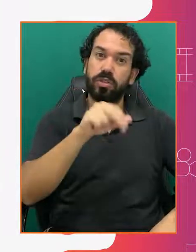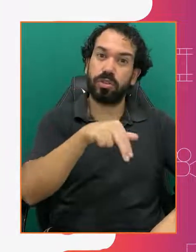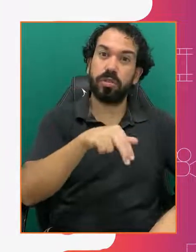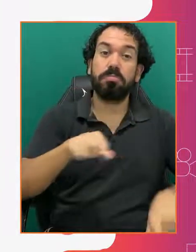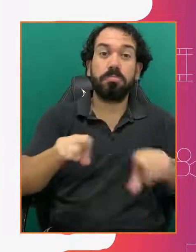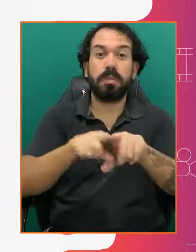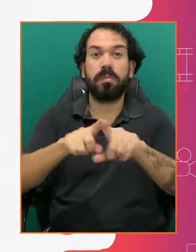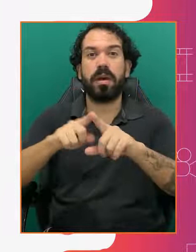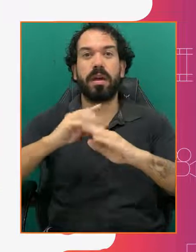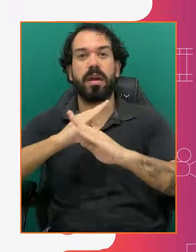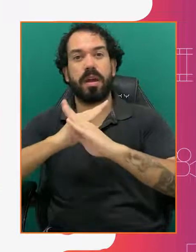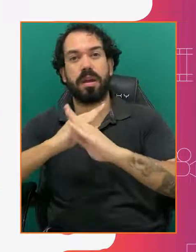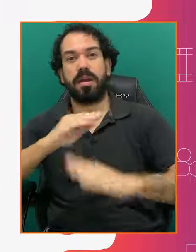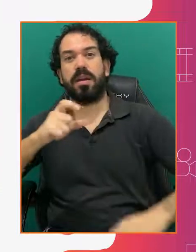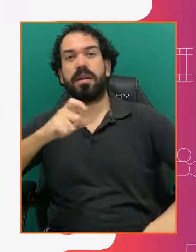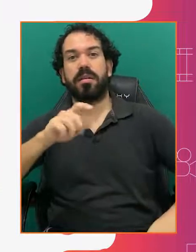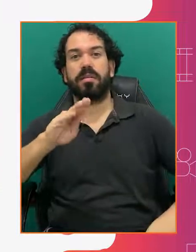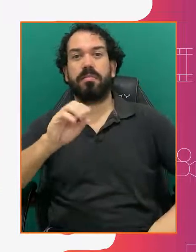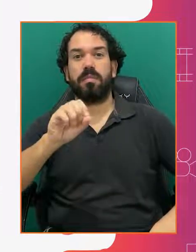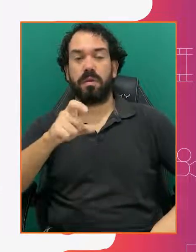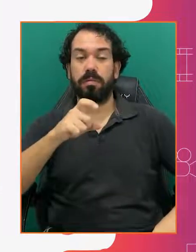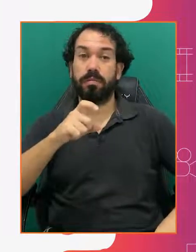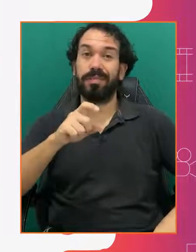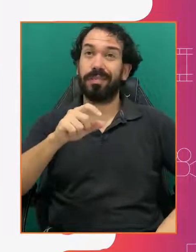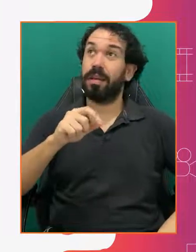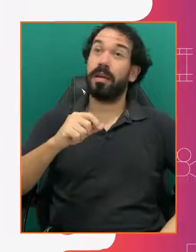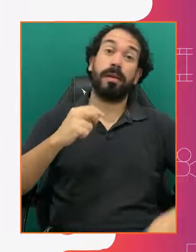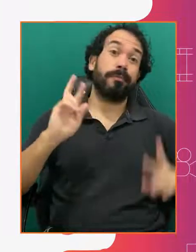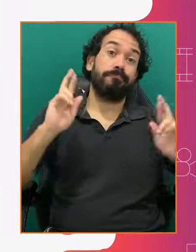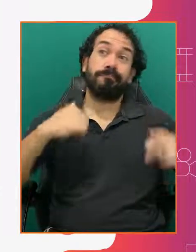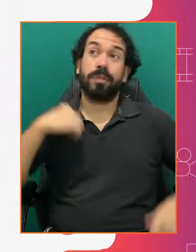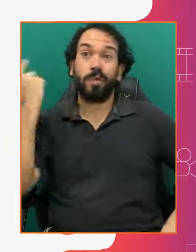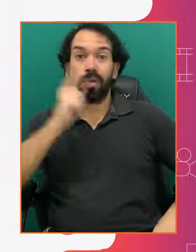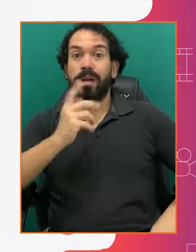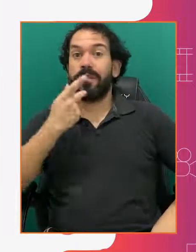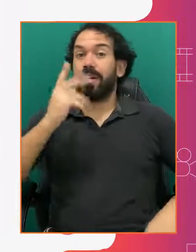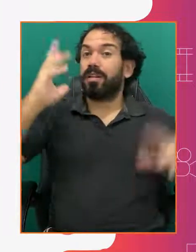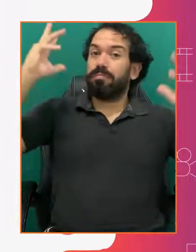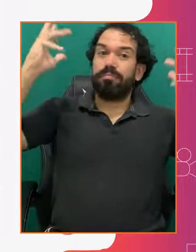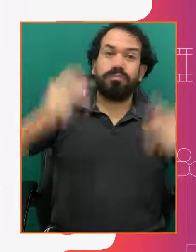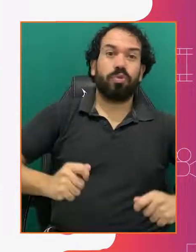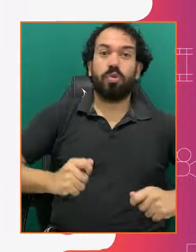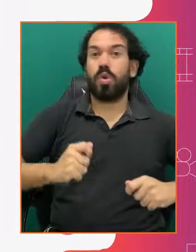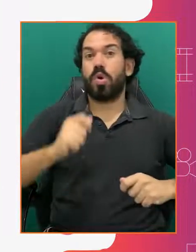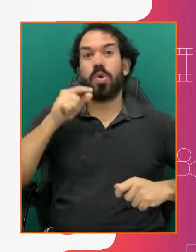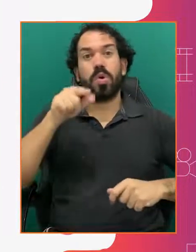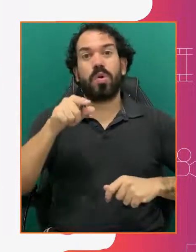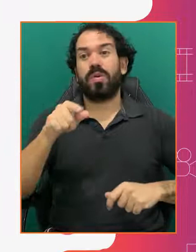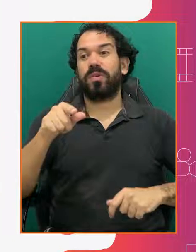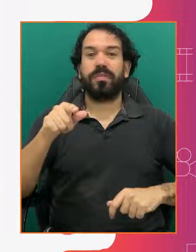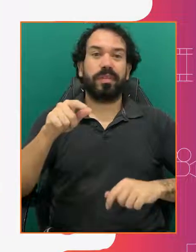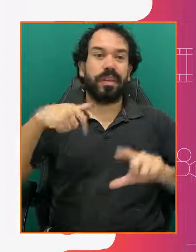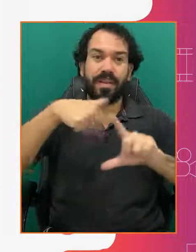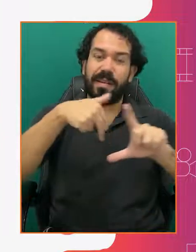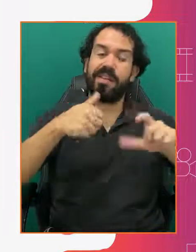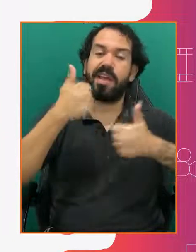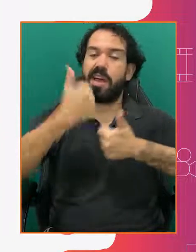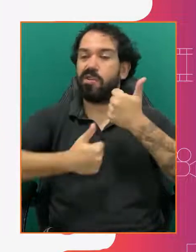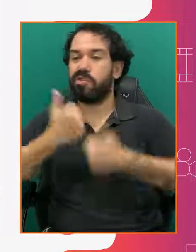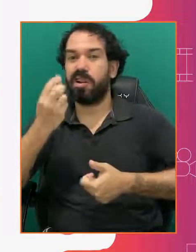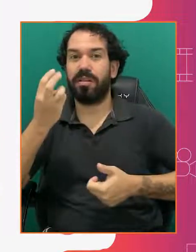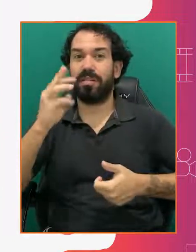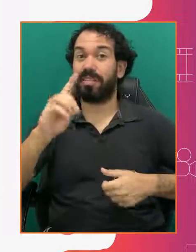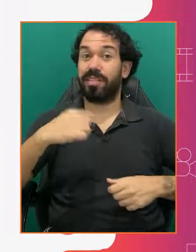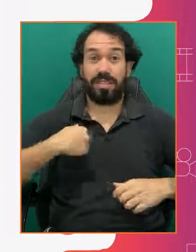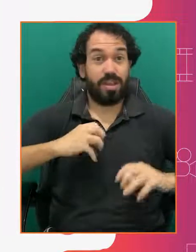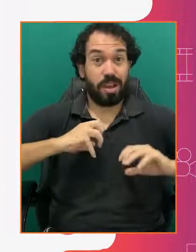Xbox. Quem dera se desse para eu falar de todas as animações e jogos que existem em 3D. Eu